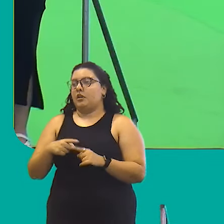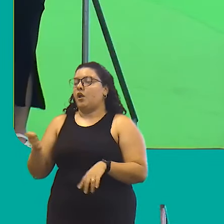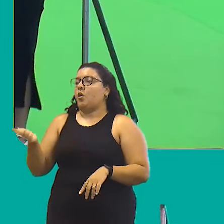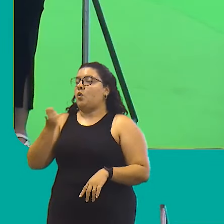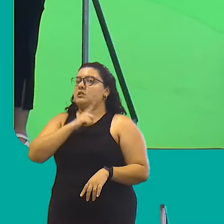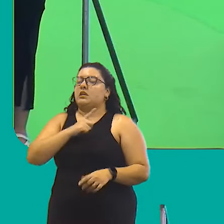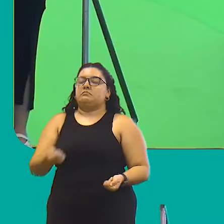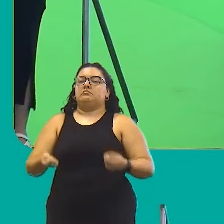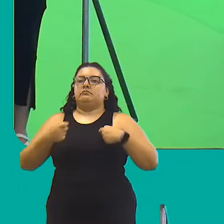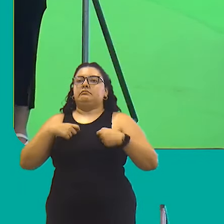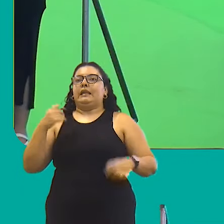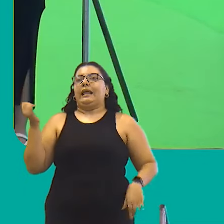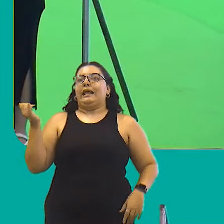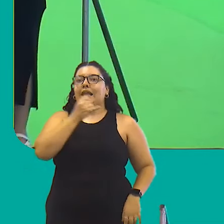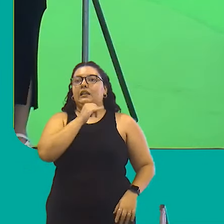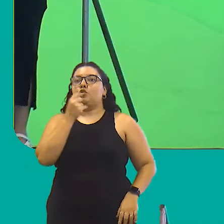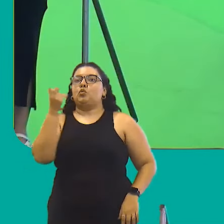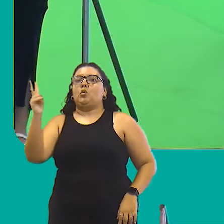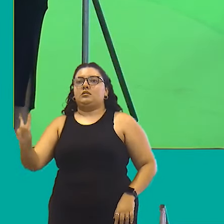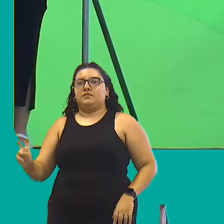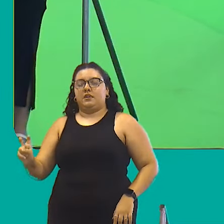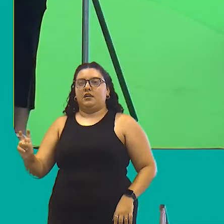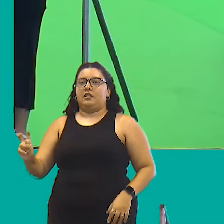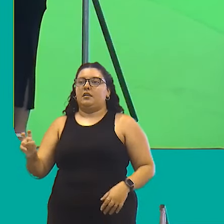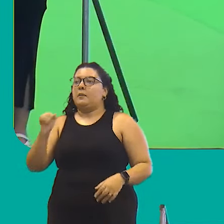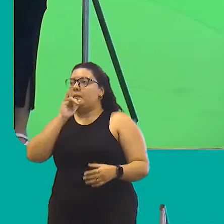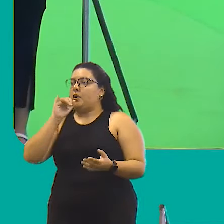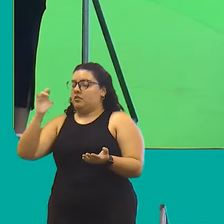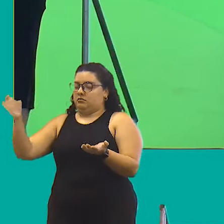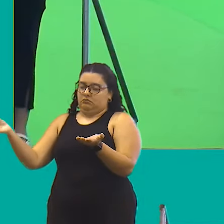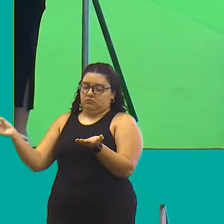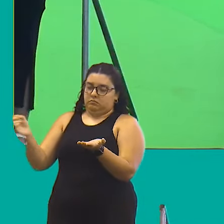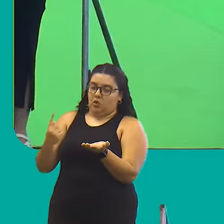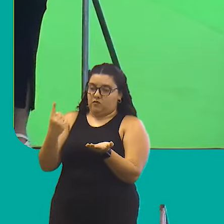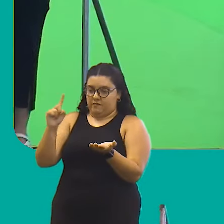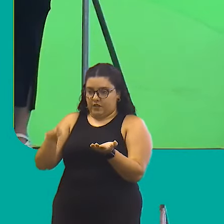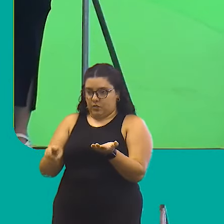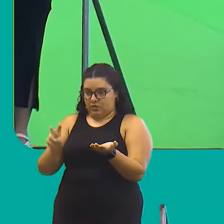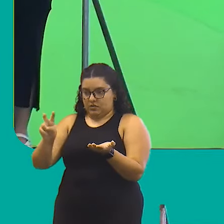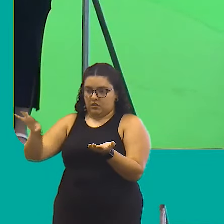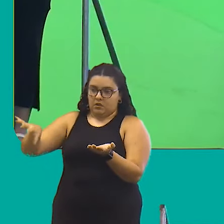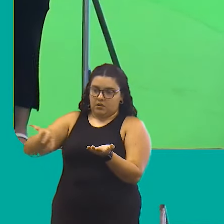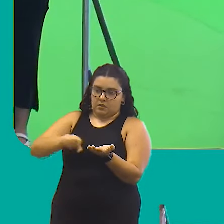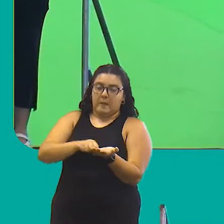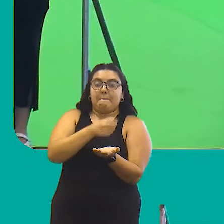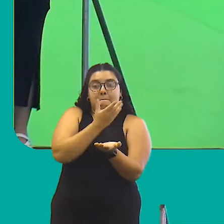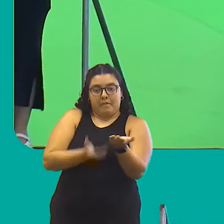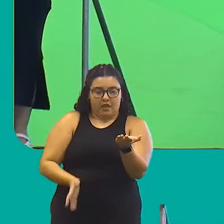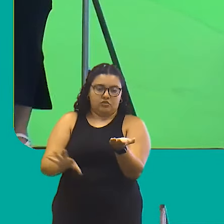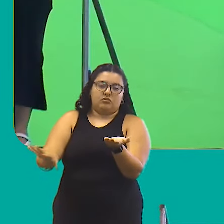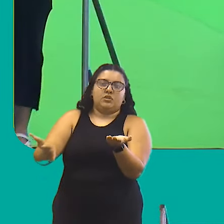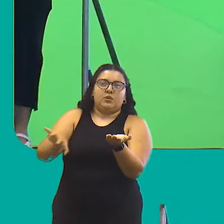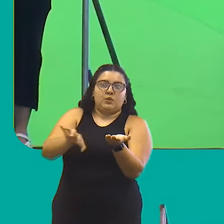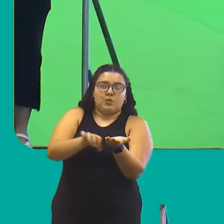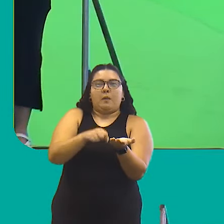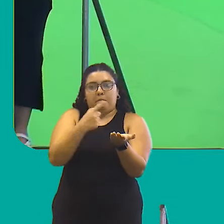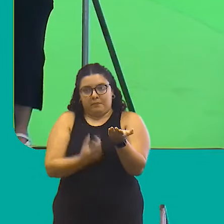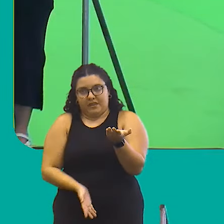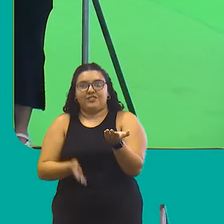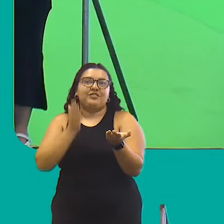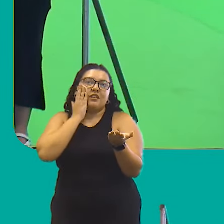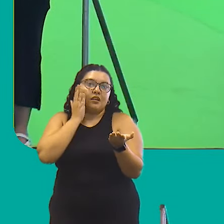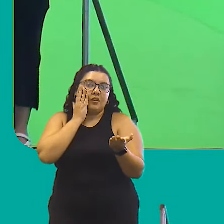ganha energia duas vezes. Ele ganha aquele 1,5 volt no primeiro e 1,5 volt no